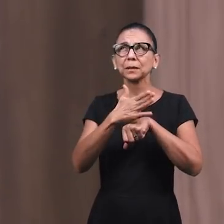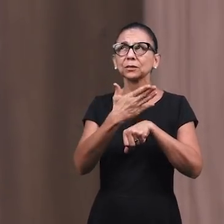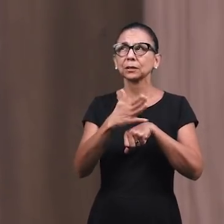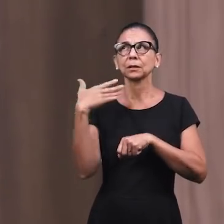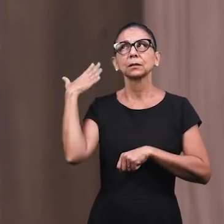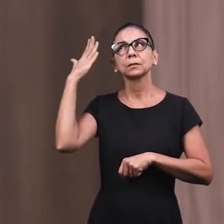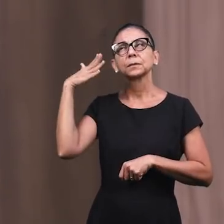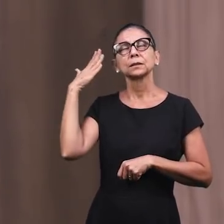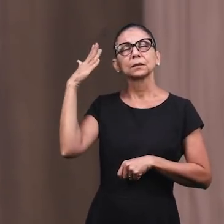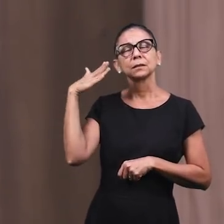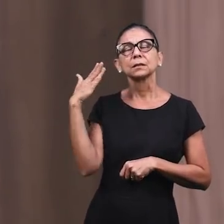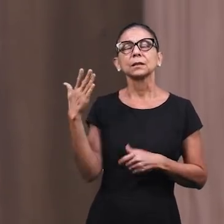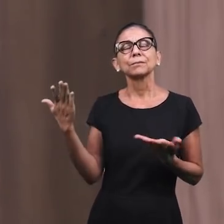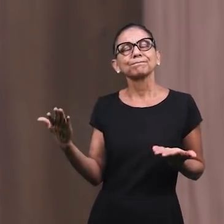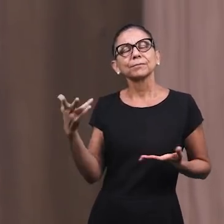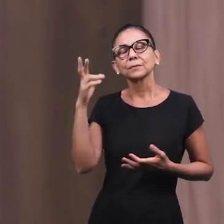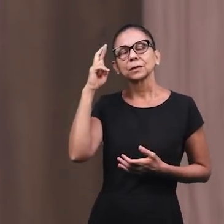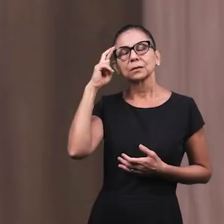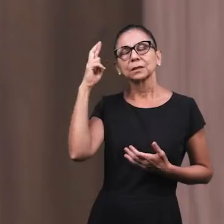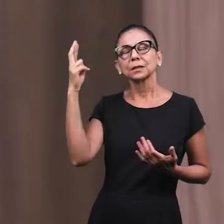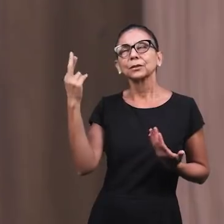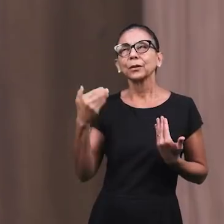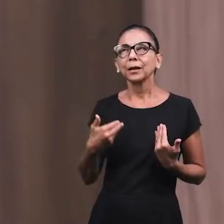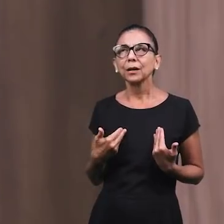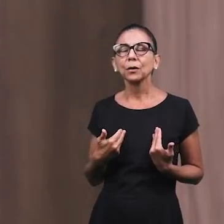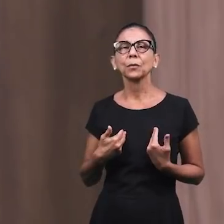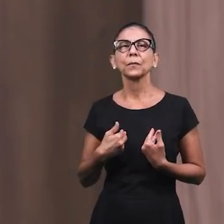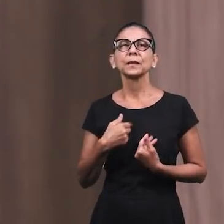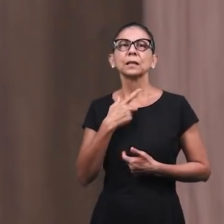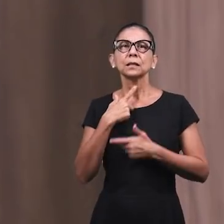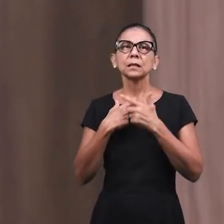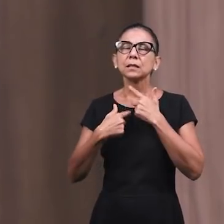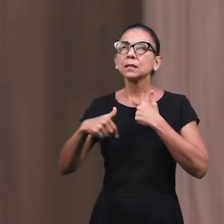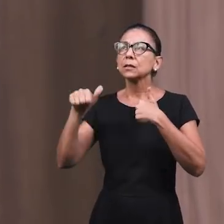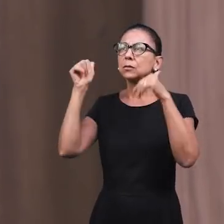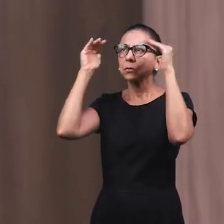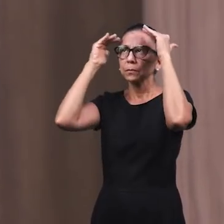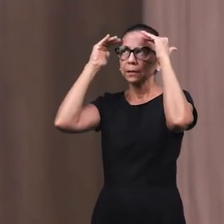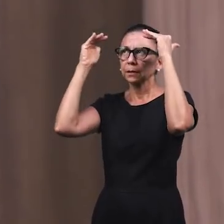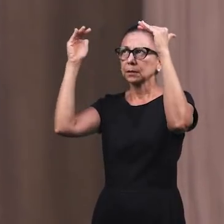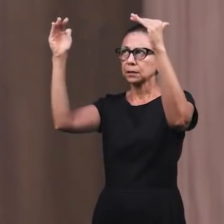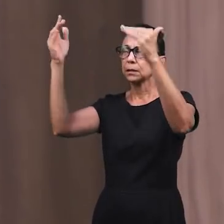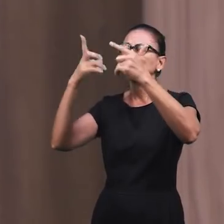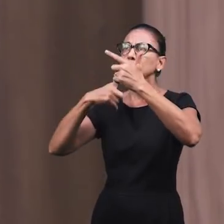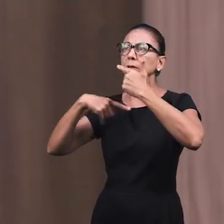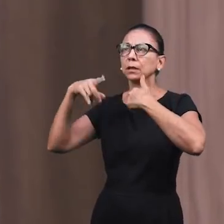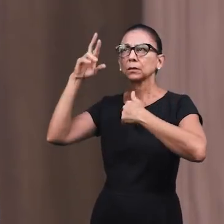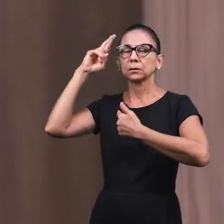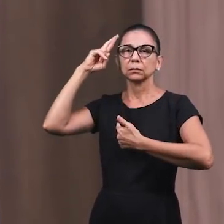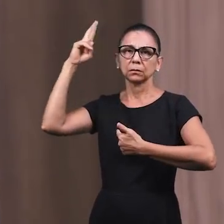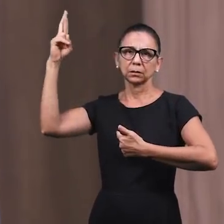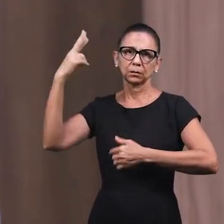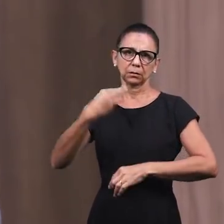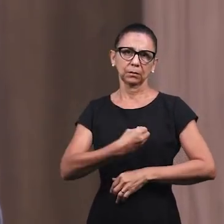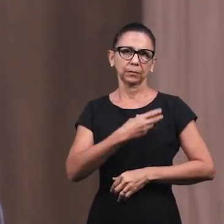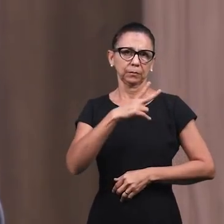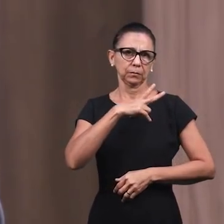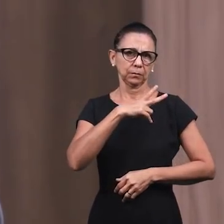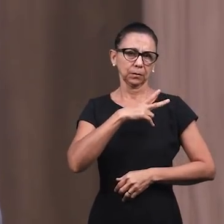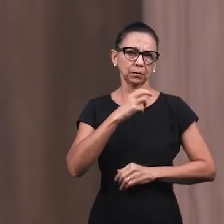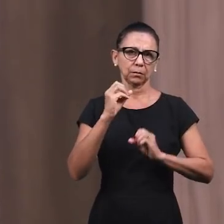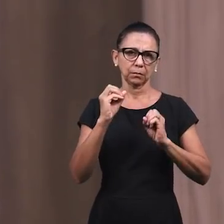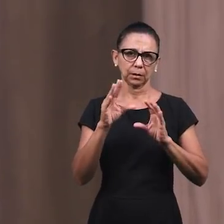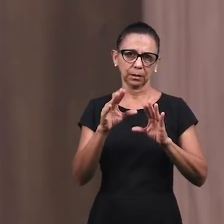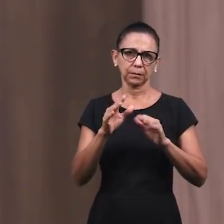no meu coração, na minha vida, de maneira que eu possa estar vivendo aquilo que o Senhor tem para mim, aquilo que o Senhor quer realizar na minha vida,